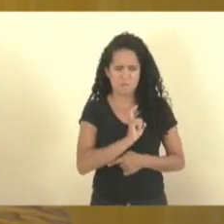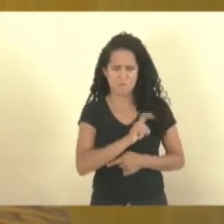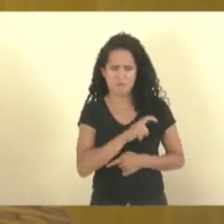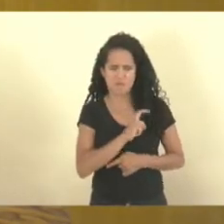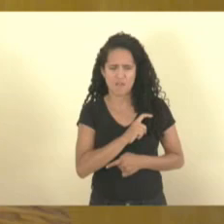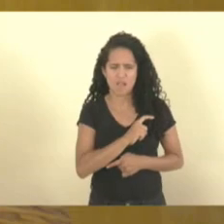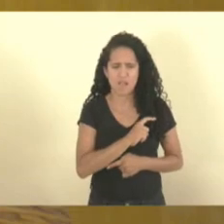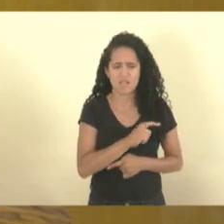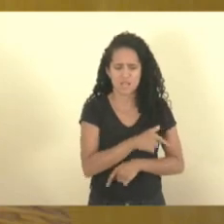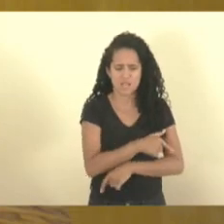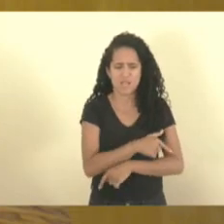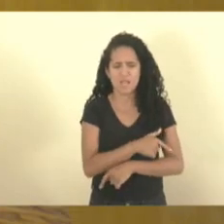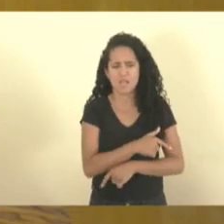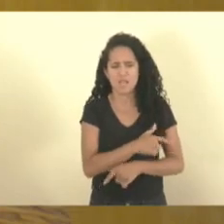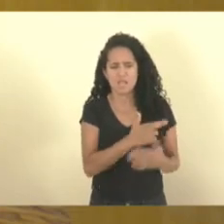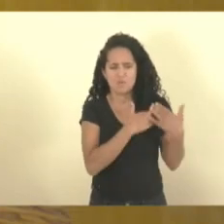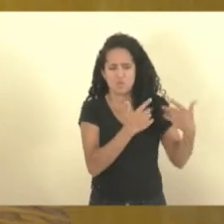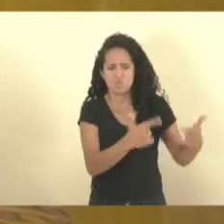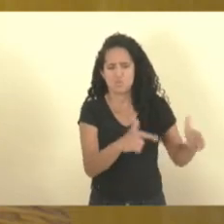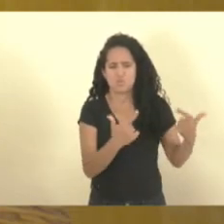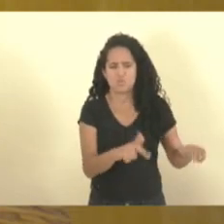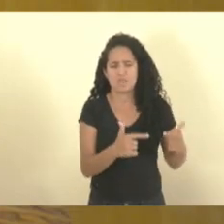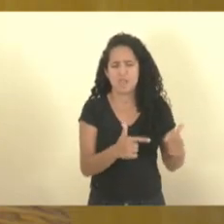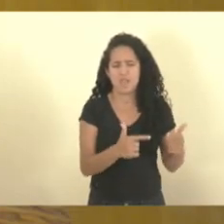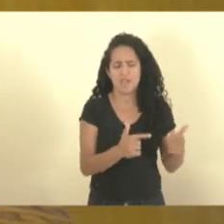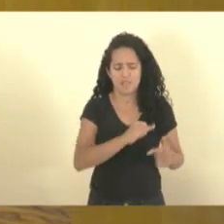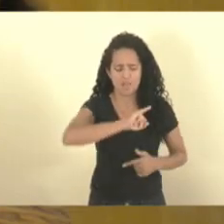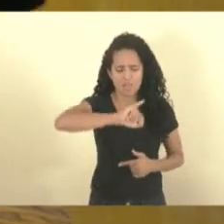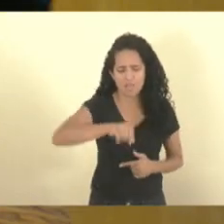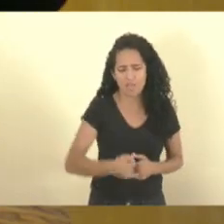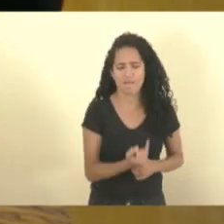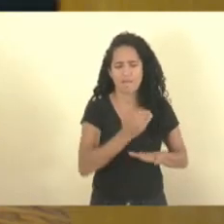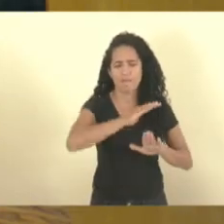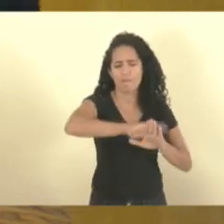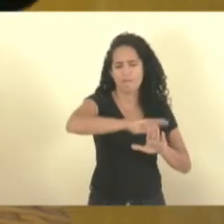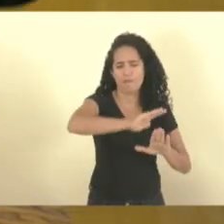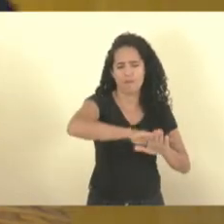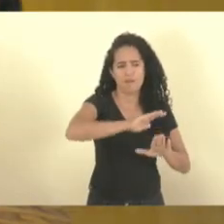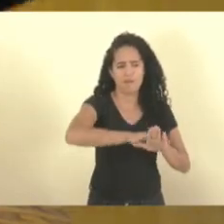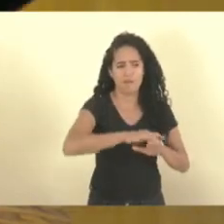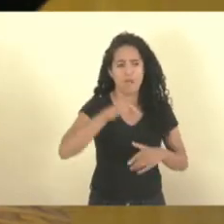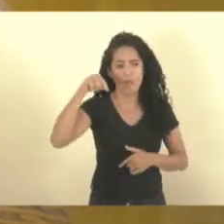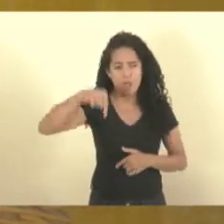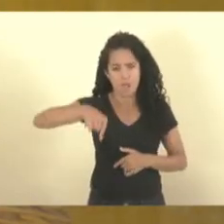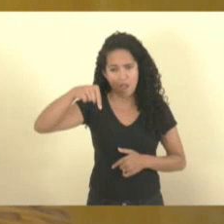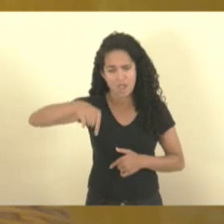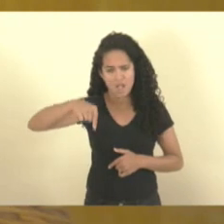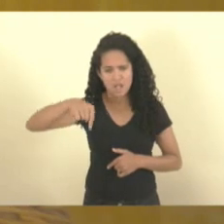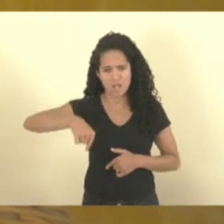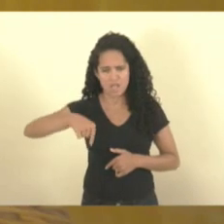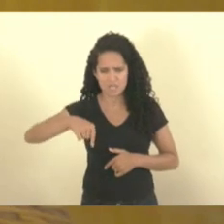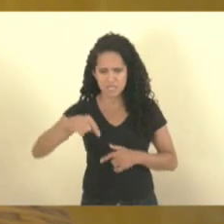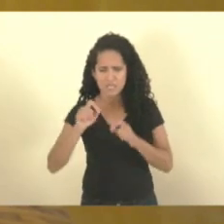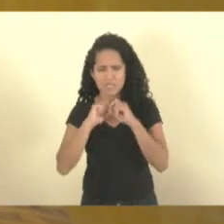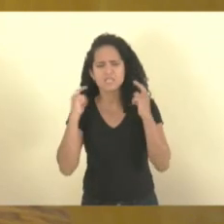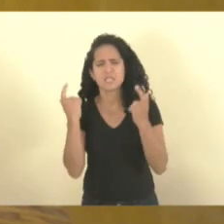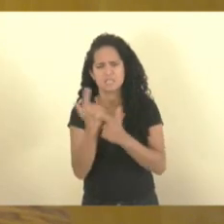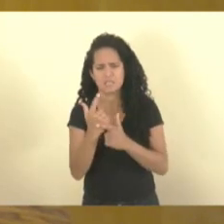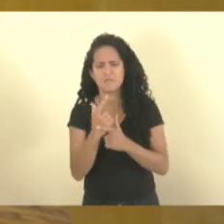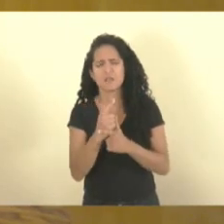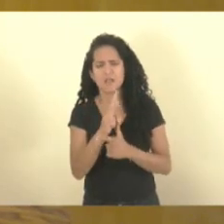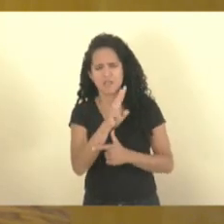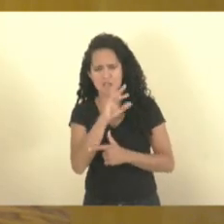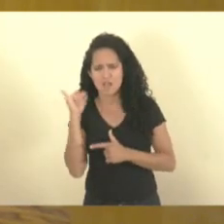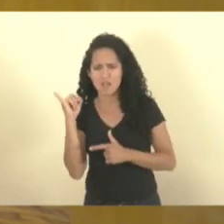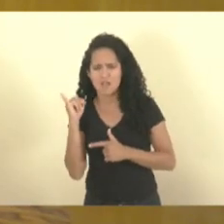irresponsável, moleque, que estão querendo o senhor complementar, vão tomar ferro aqui na tribuna da Assembleia. E pode ter certeza